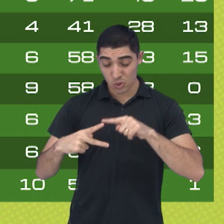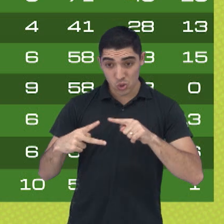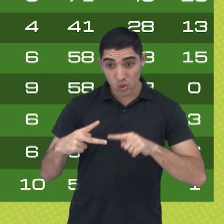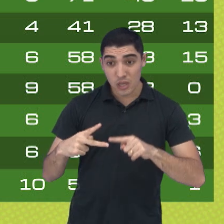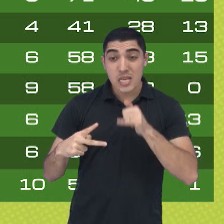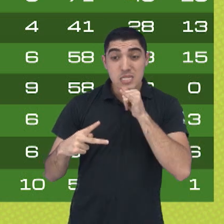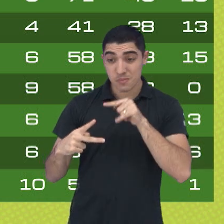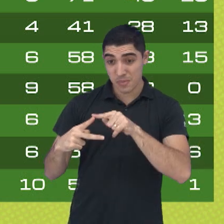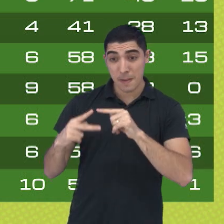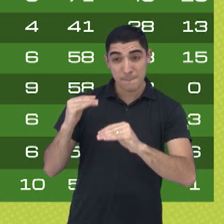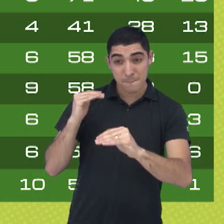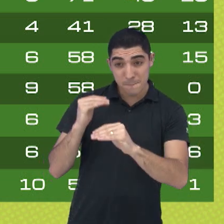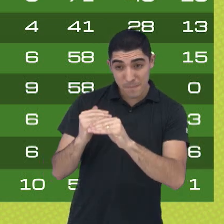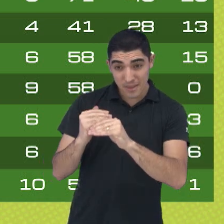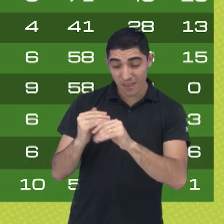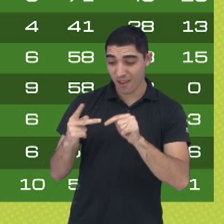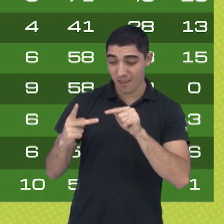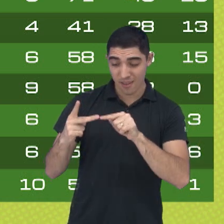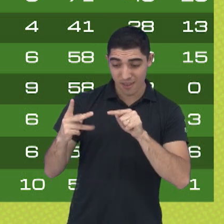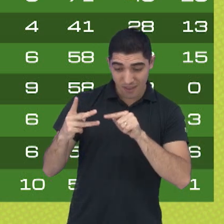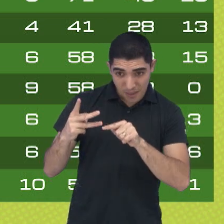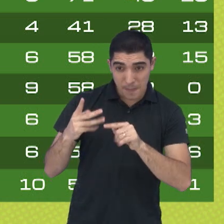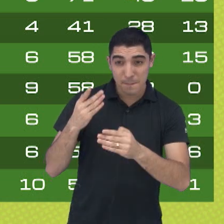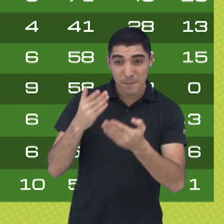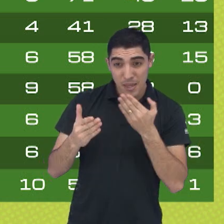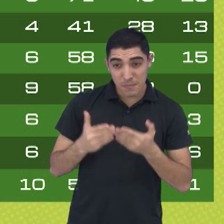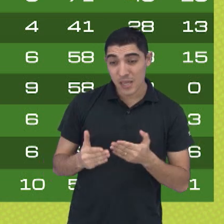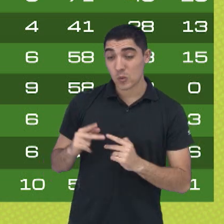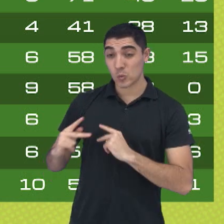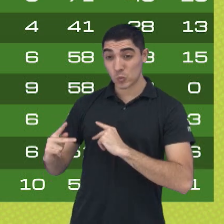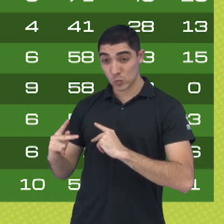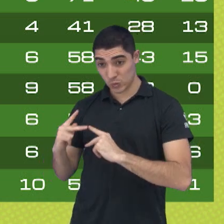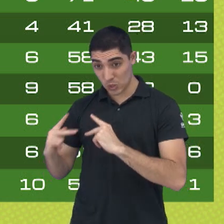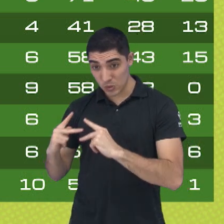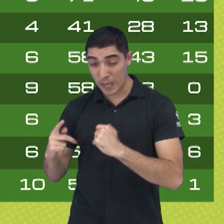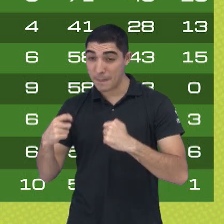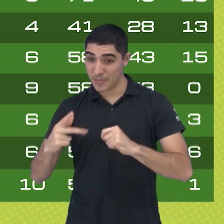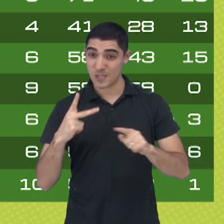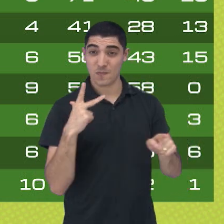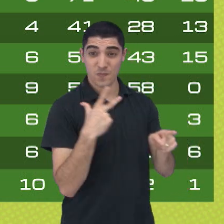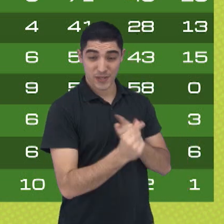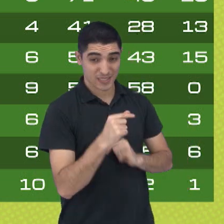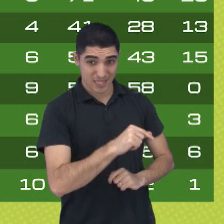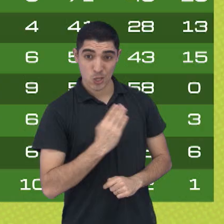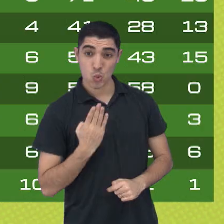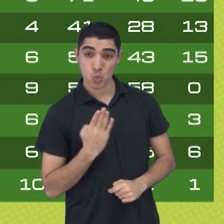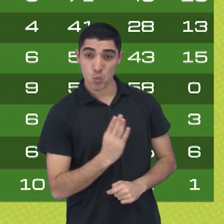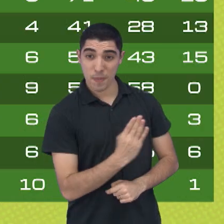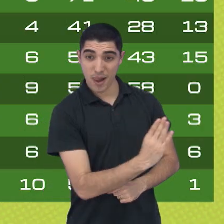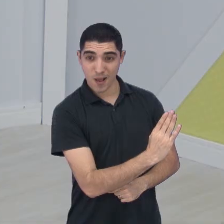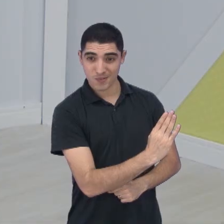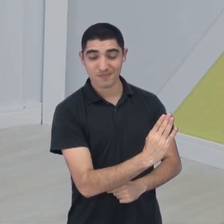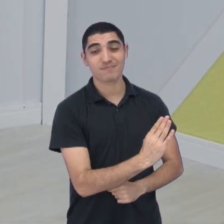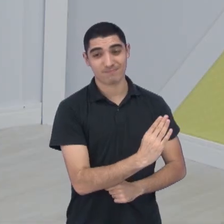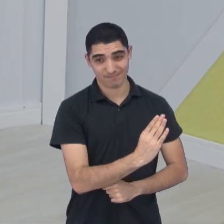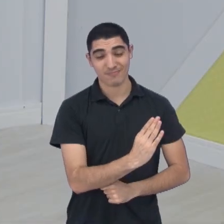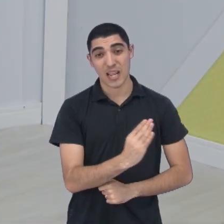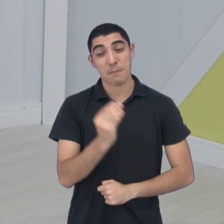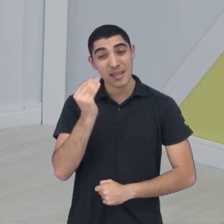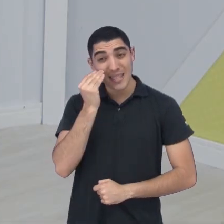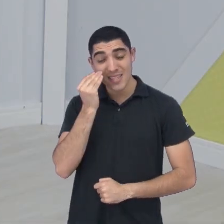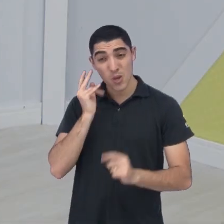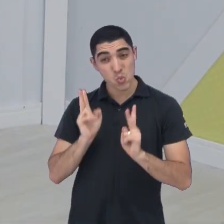um e perder outros 2, para o São José ter que vencer o seu último jogo, que é contra o Tubarão, para quem sabe beliscar aí esta